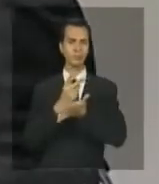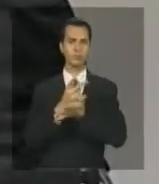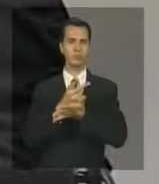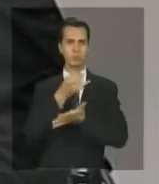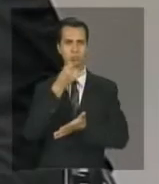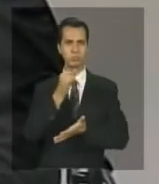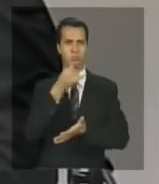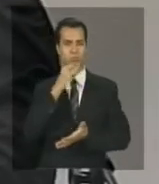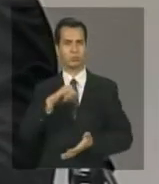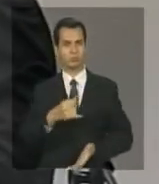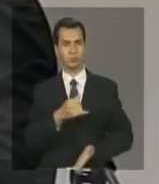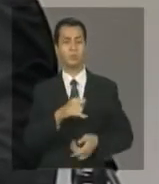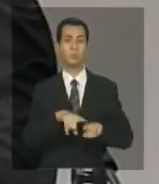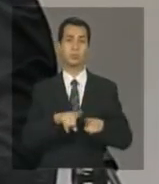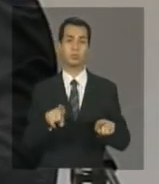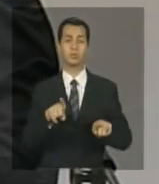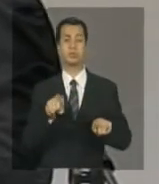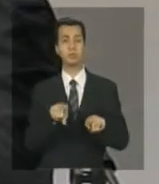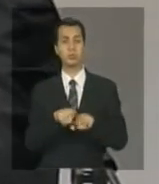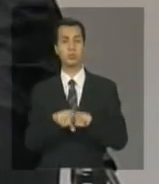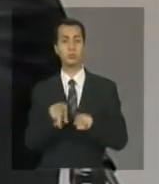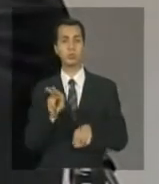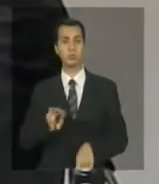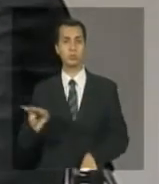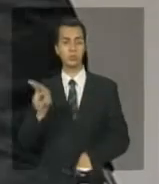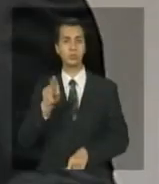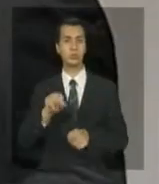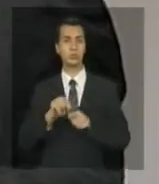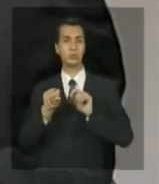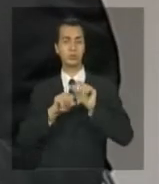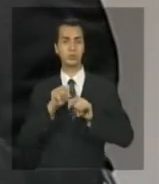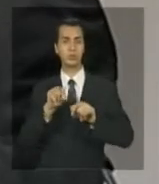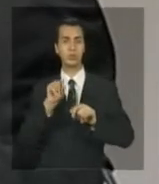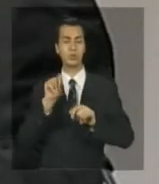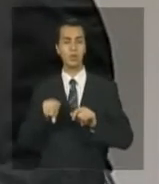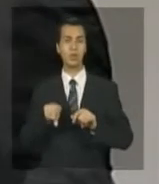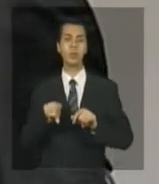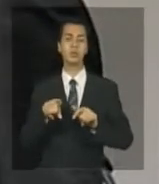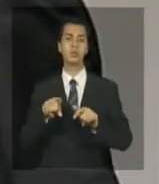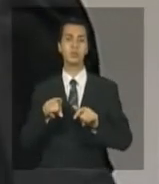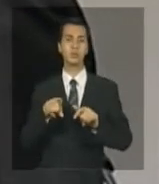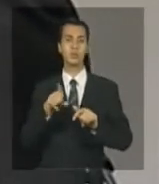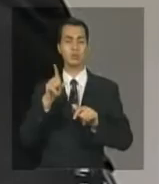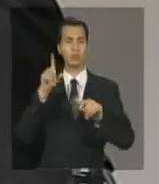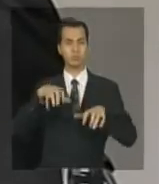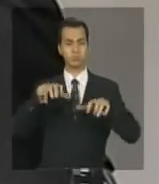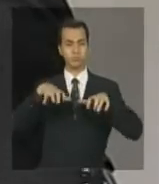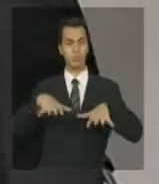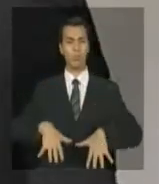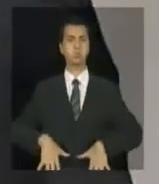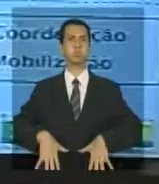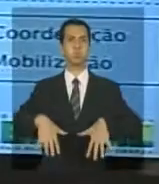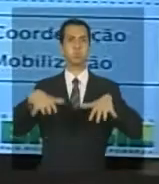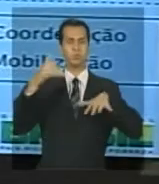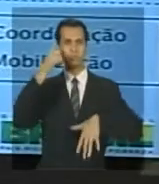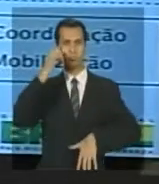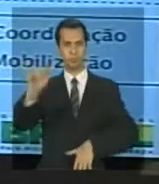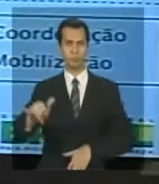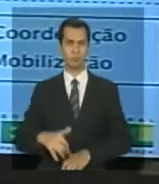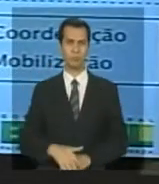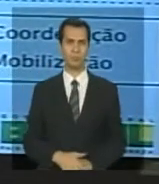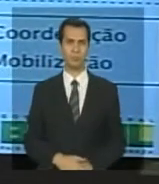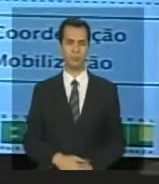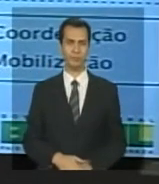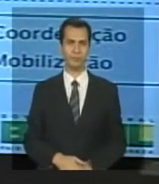utilizada para você para você preservar humanização nos rios a ajudante dessa dessa dessa